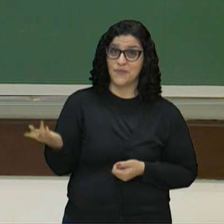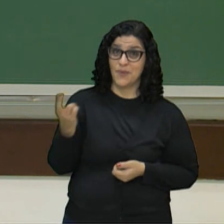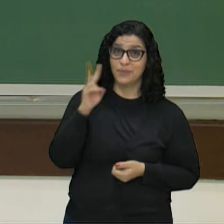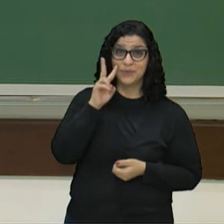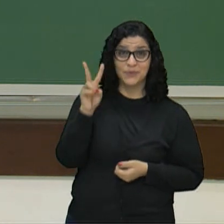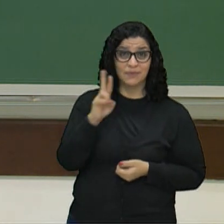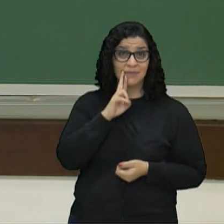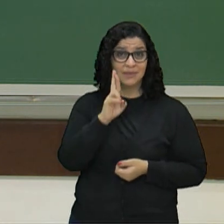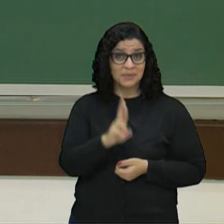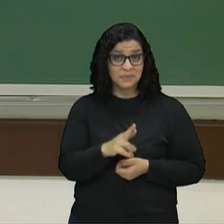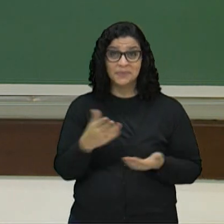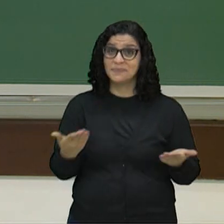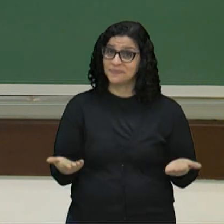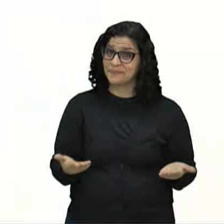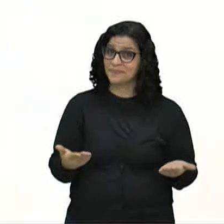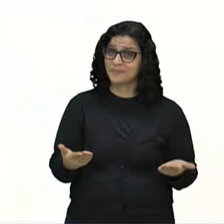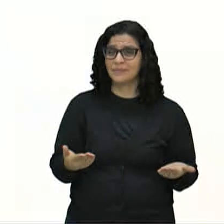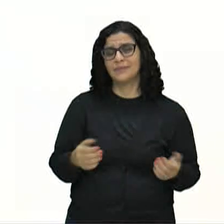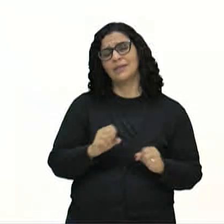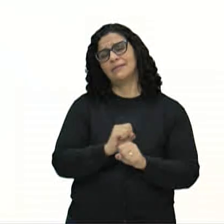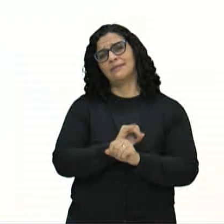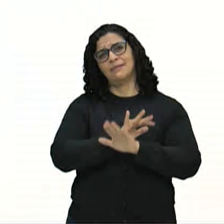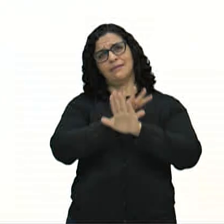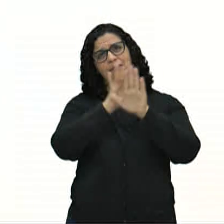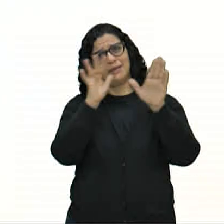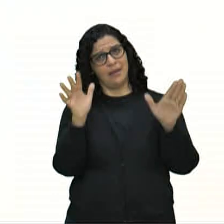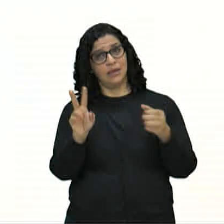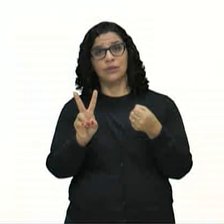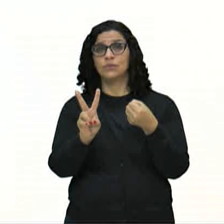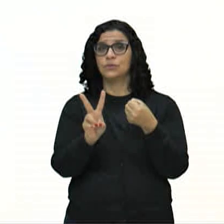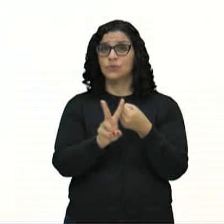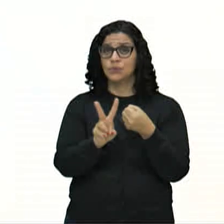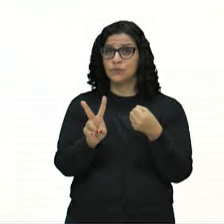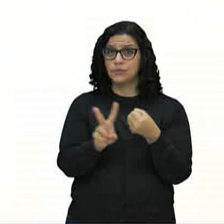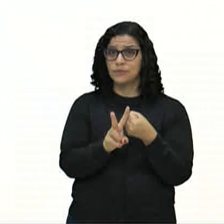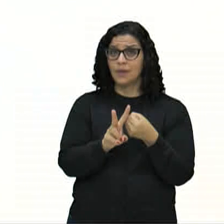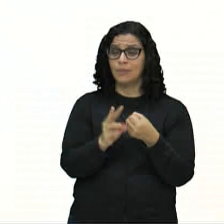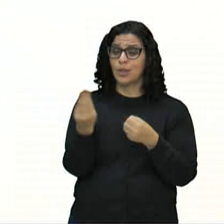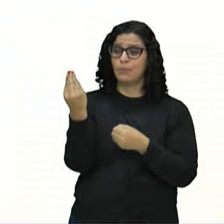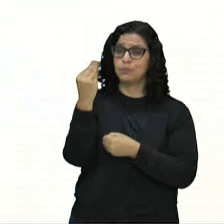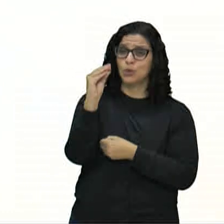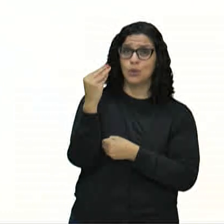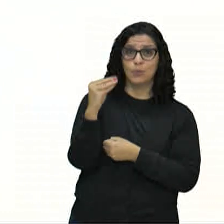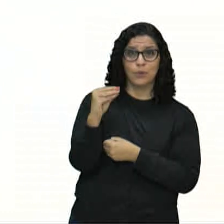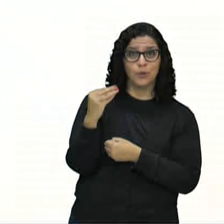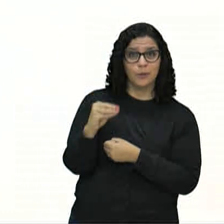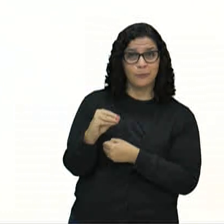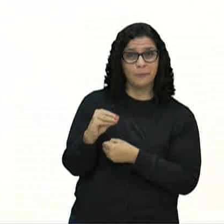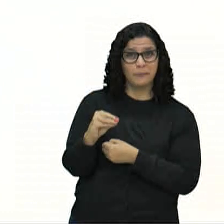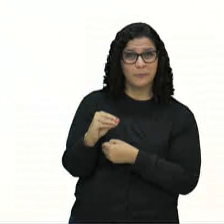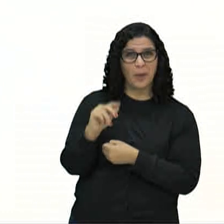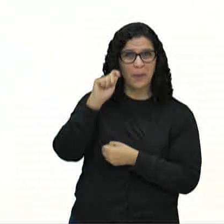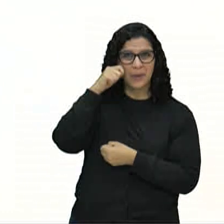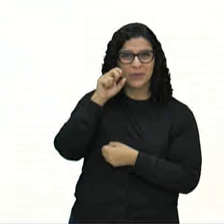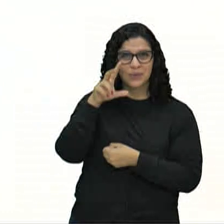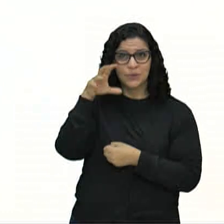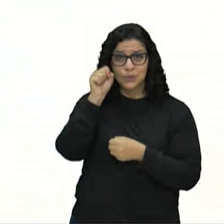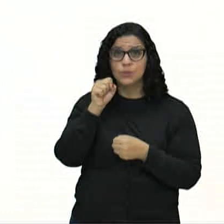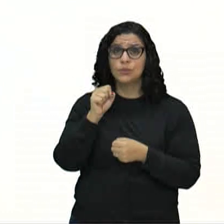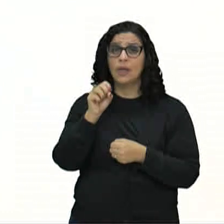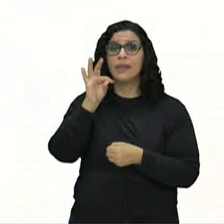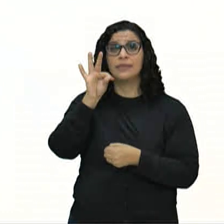Vamos para a resposta? É claro, né? Os verbos que estão em destaque são verbos transitivos